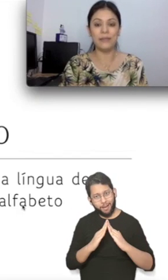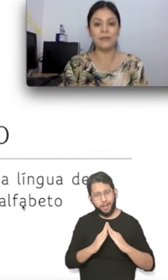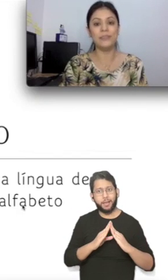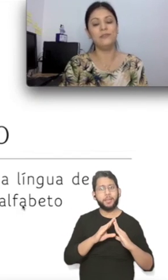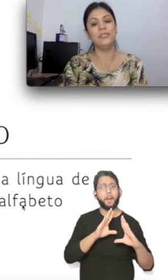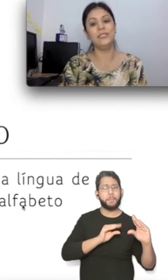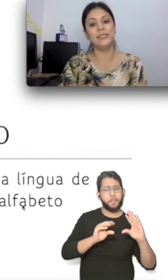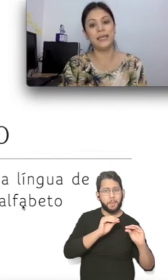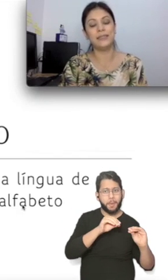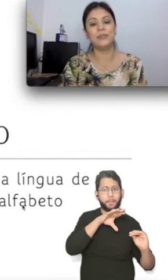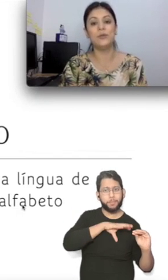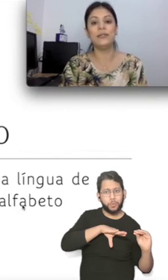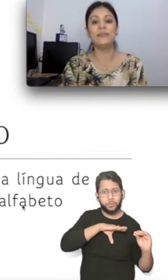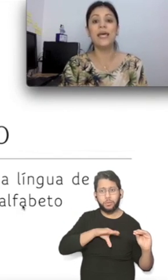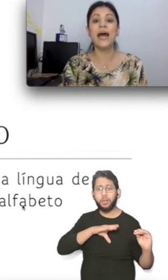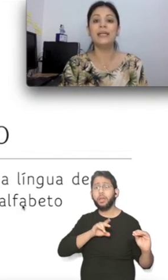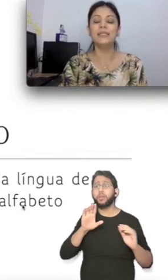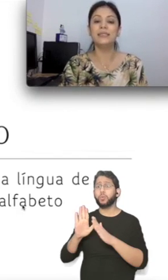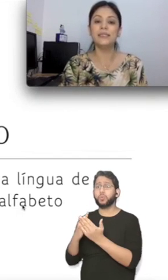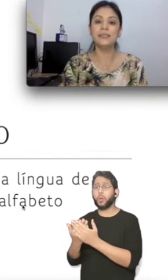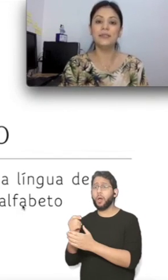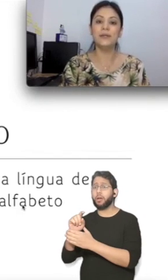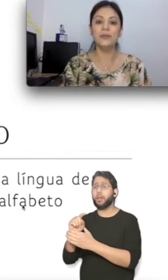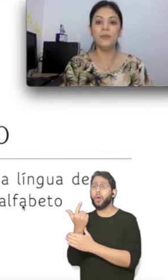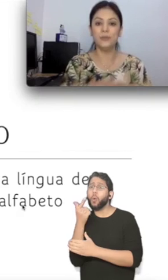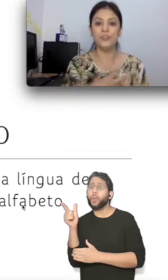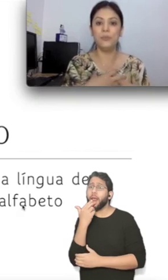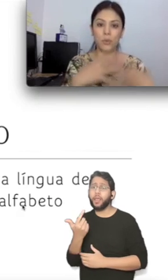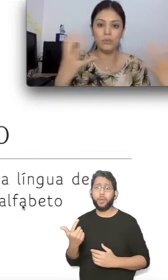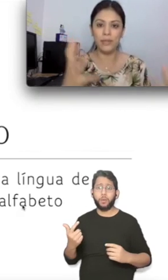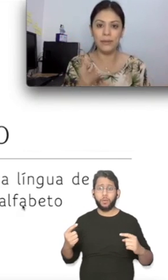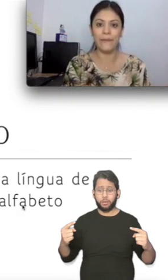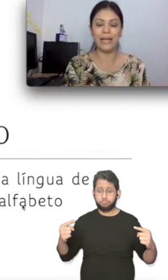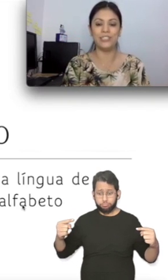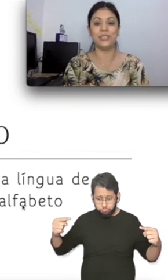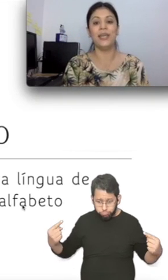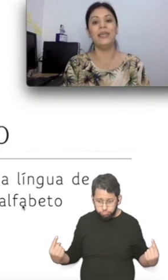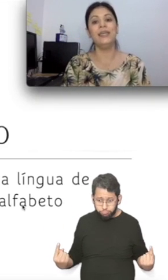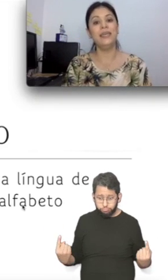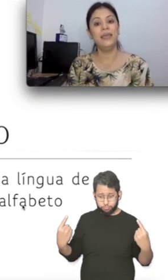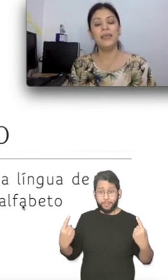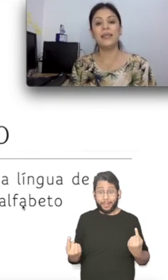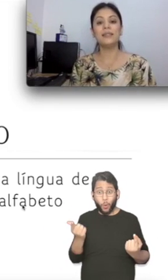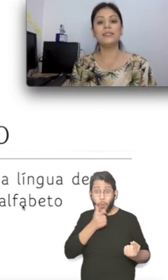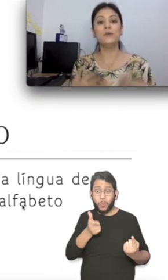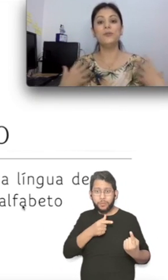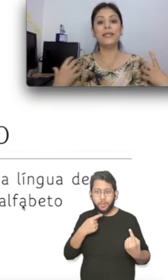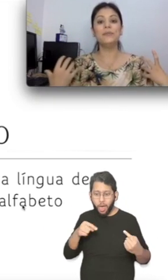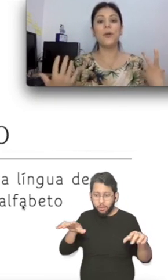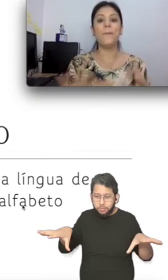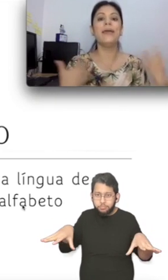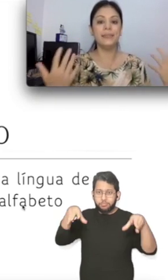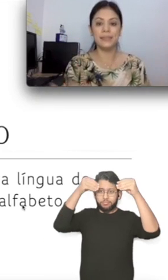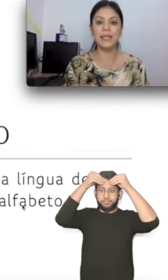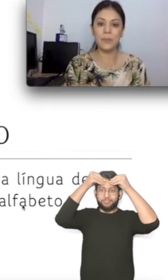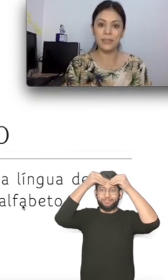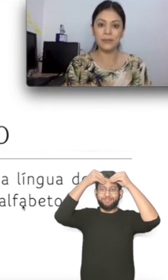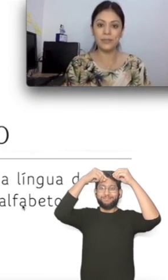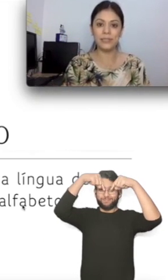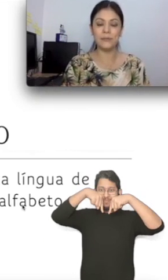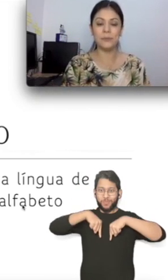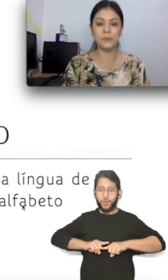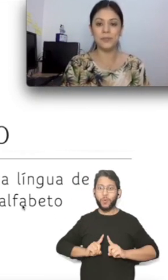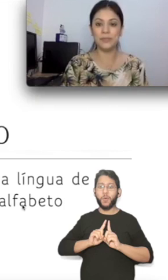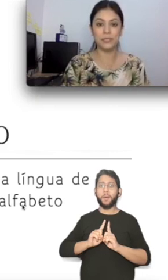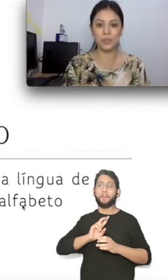defendem, inclusive, que de 0 a 5 anos as crianças estão ali num período de boom da linguagem e que elas estão muito mais propensas a aprender